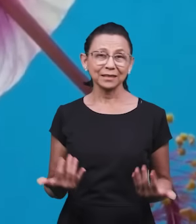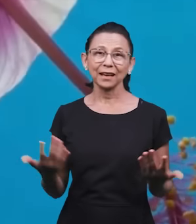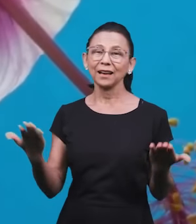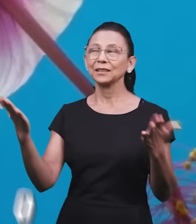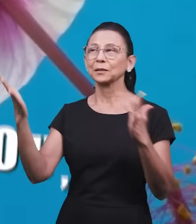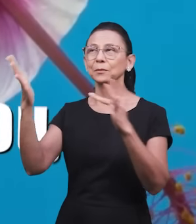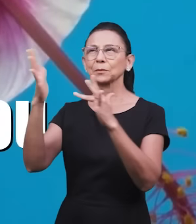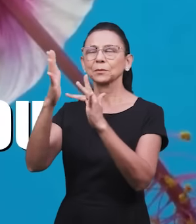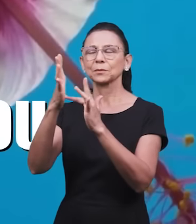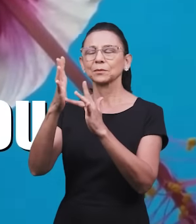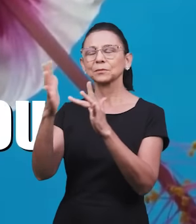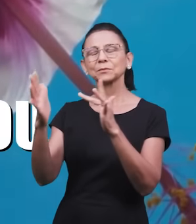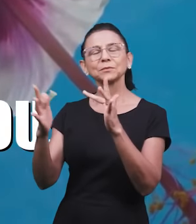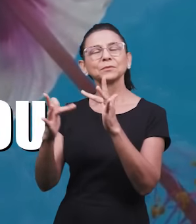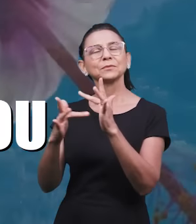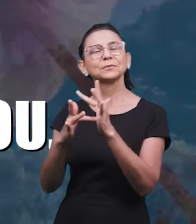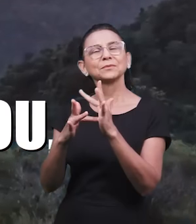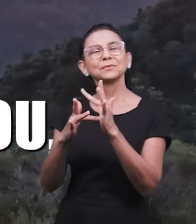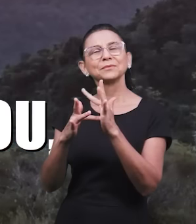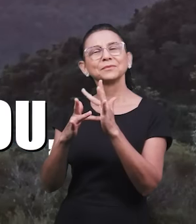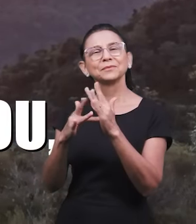transformou. Este mistério